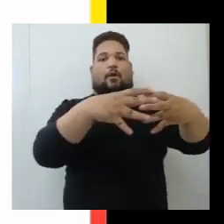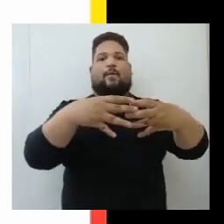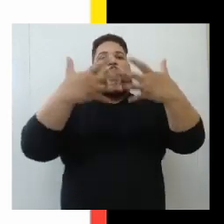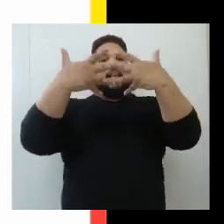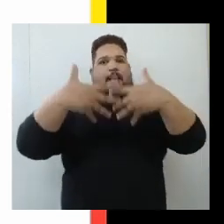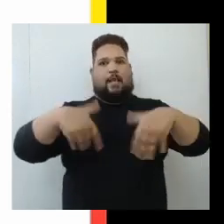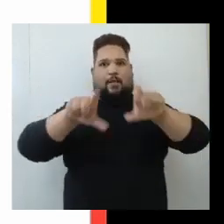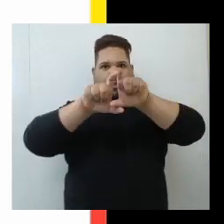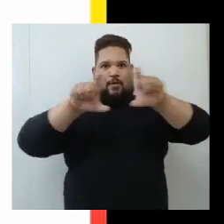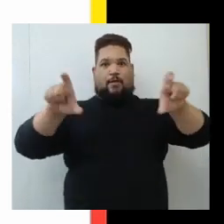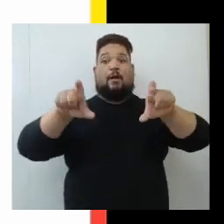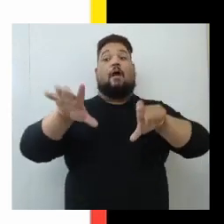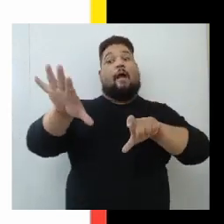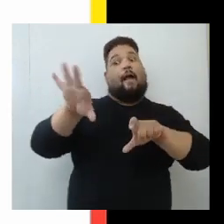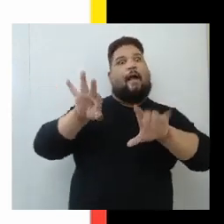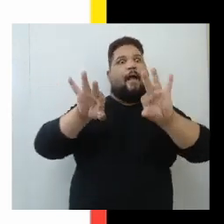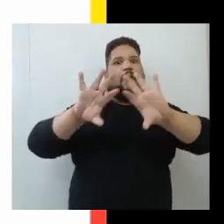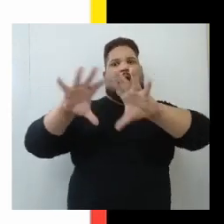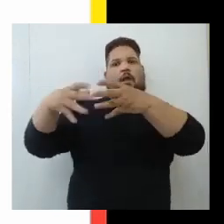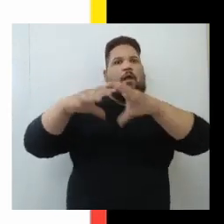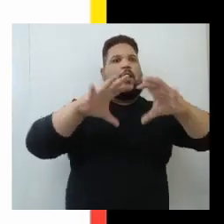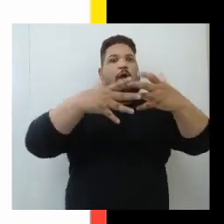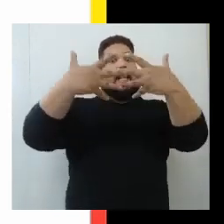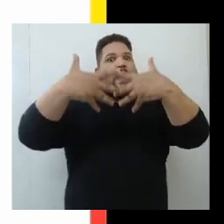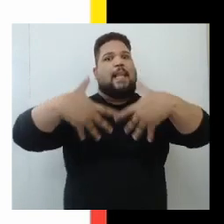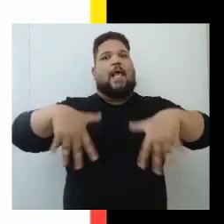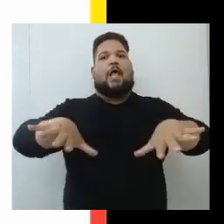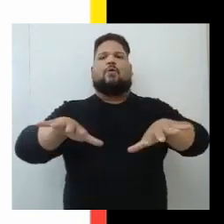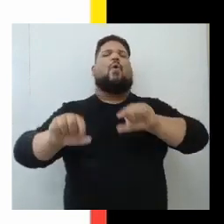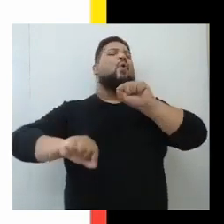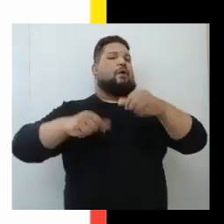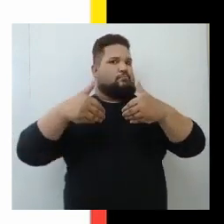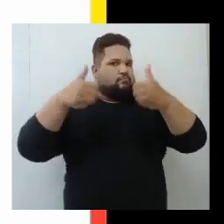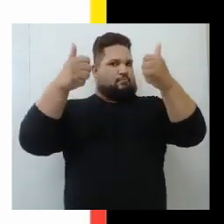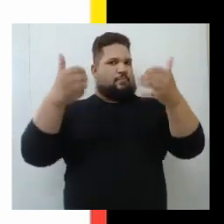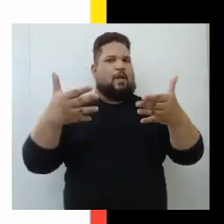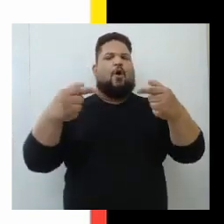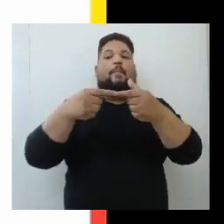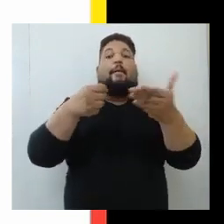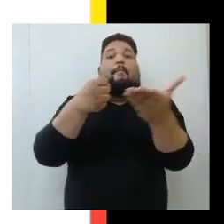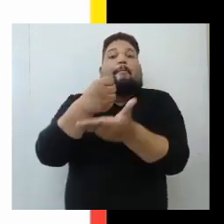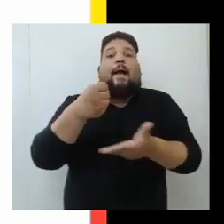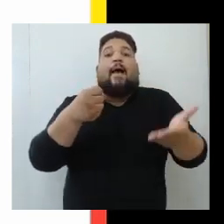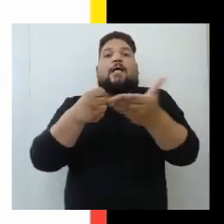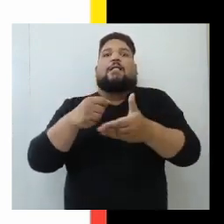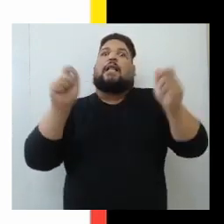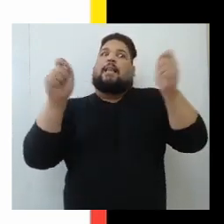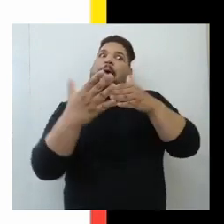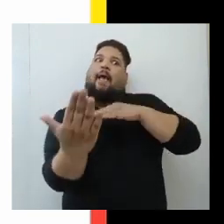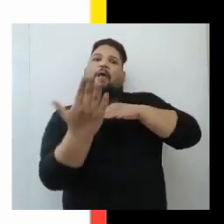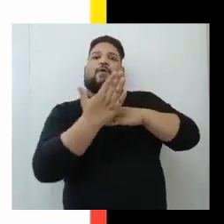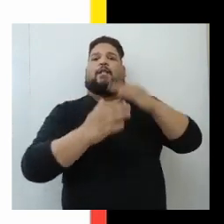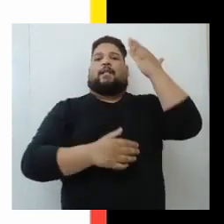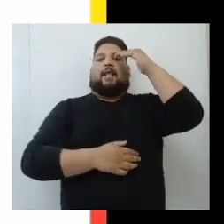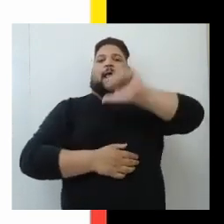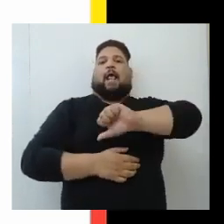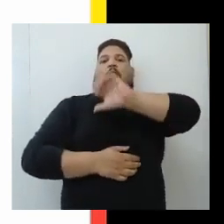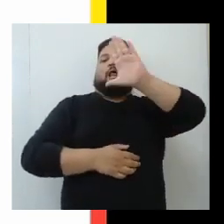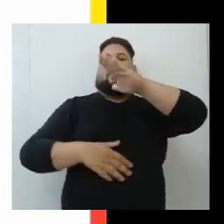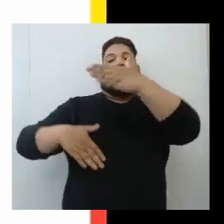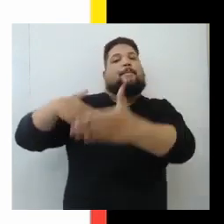essa passagem. Seleção natural. É a base para se entender o